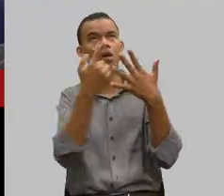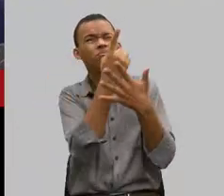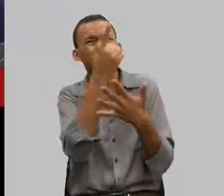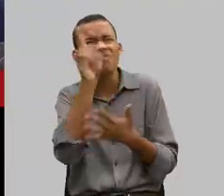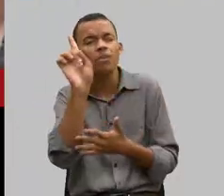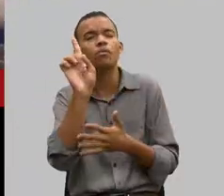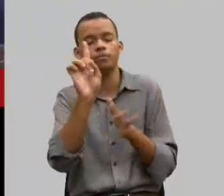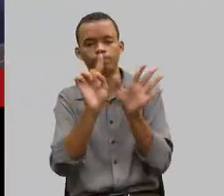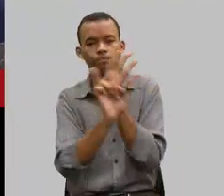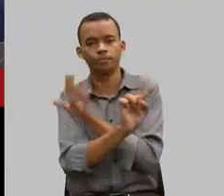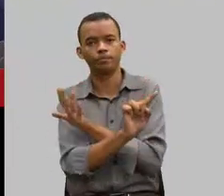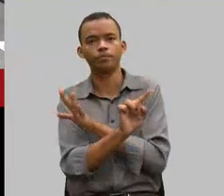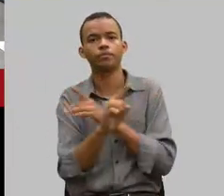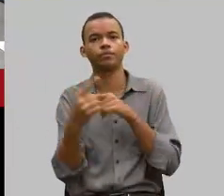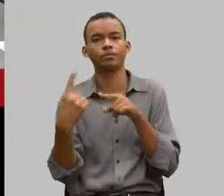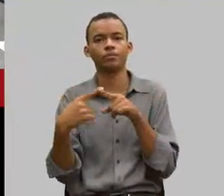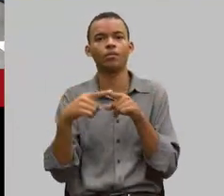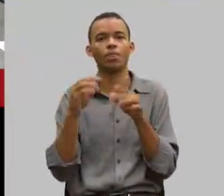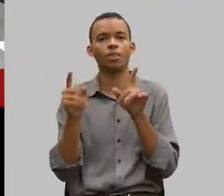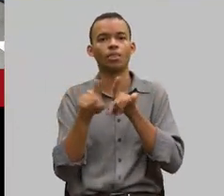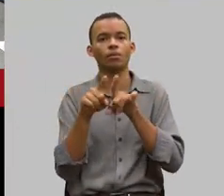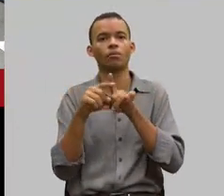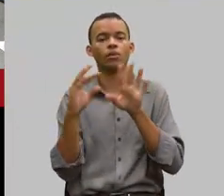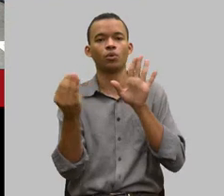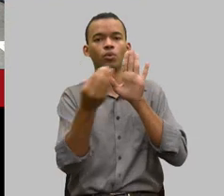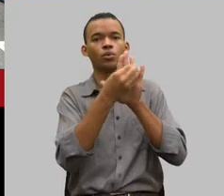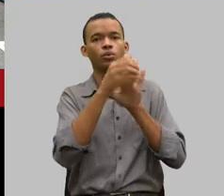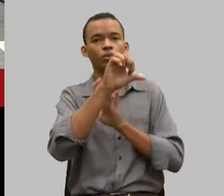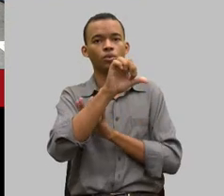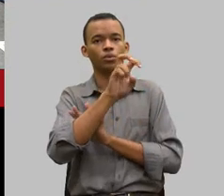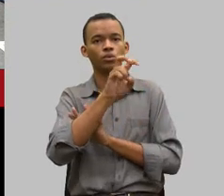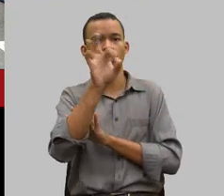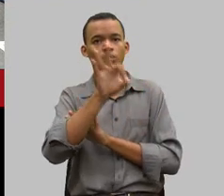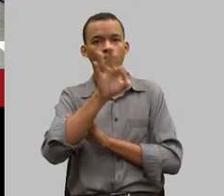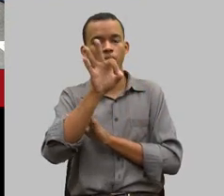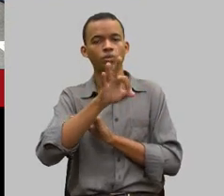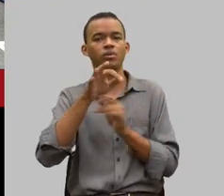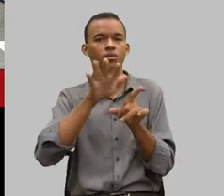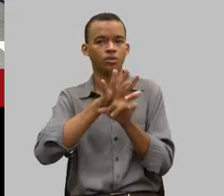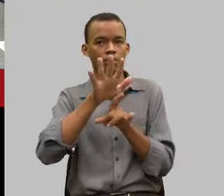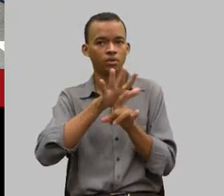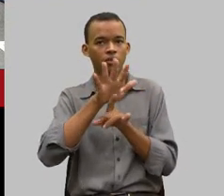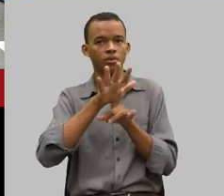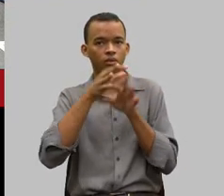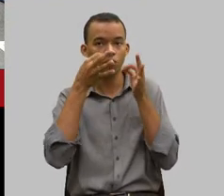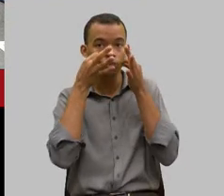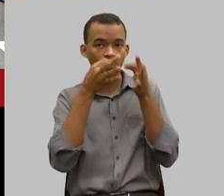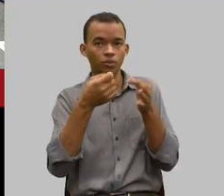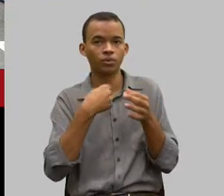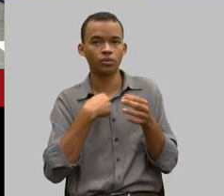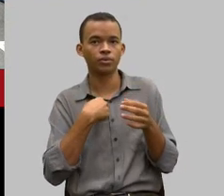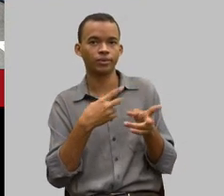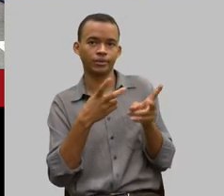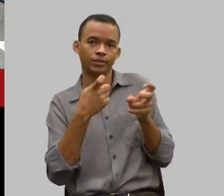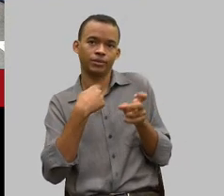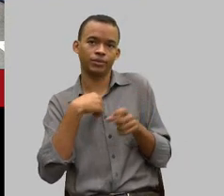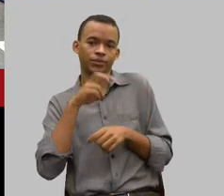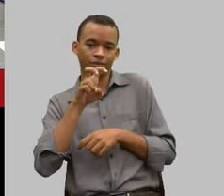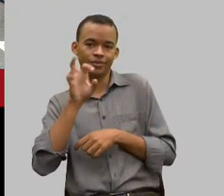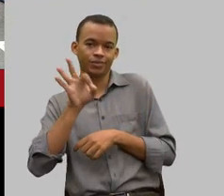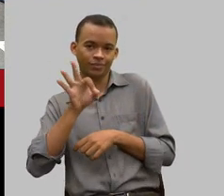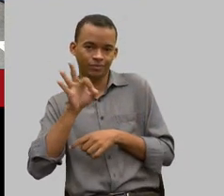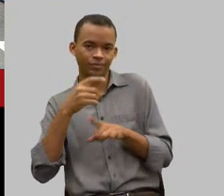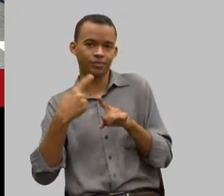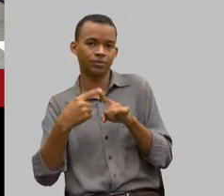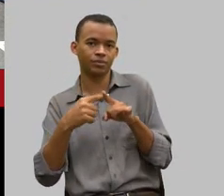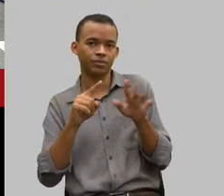consideração senhor colocou que 9 5% das demandas atendidas eu entendi que eu tô representada no 5% porque o questionamento